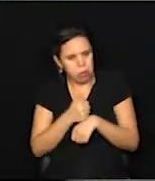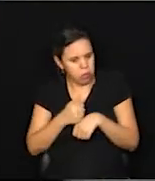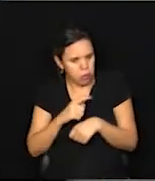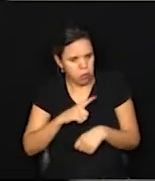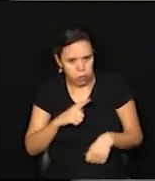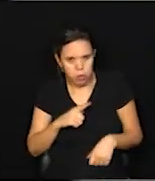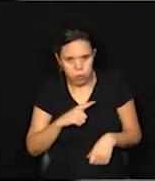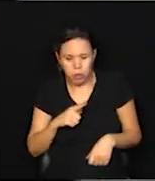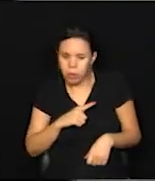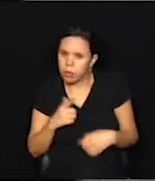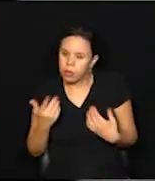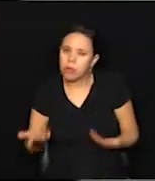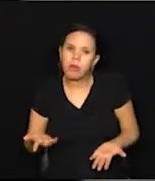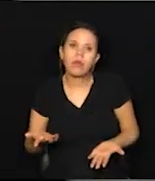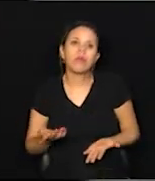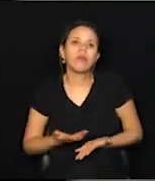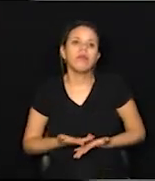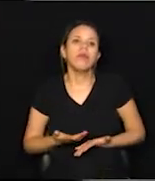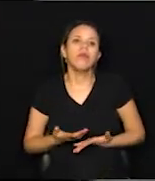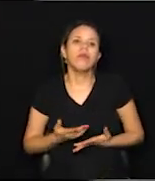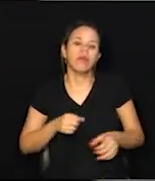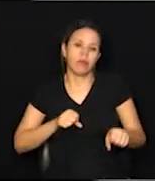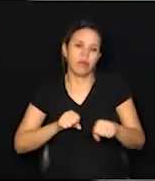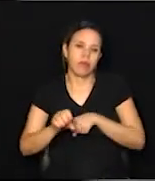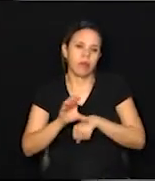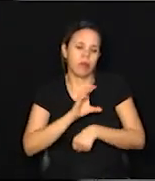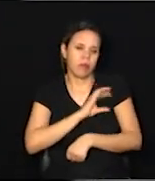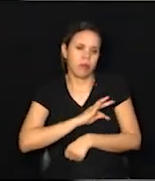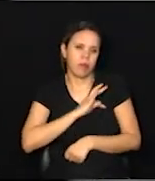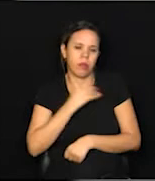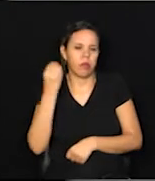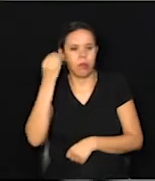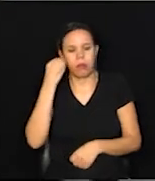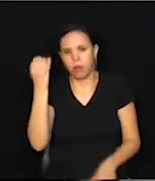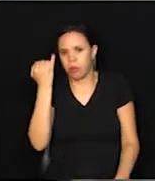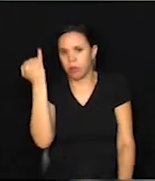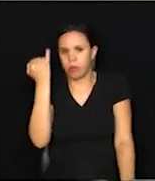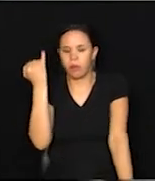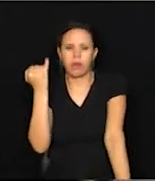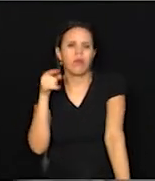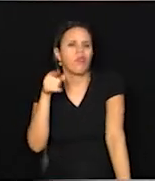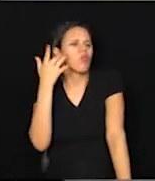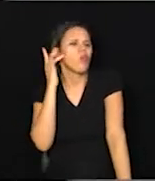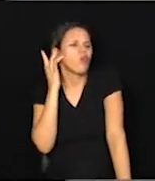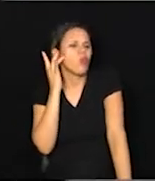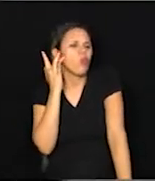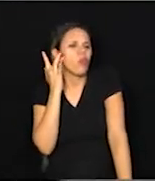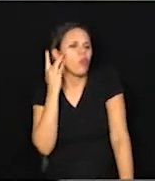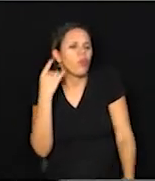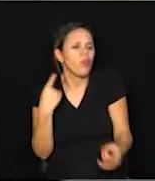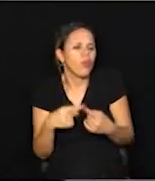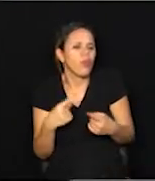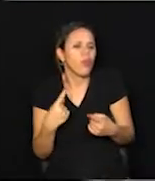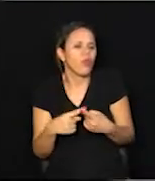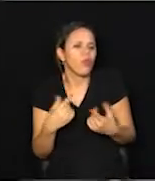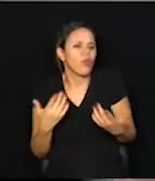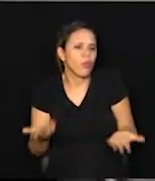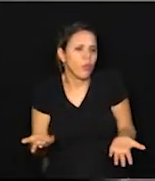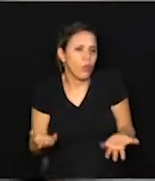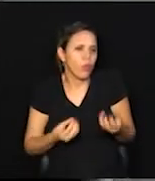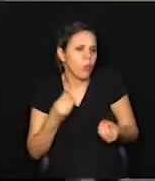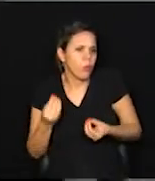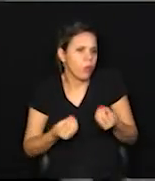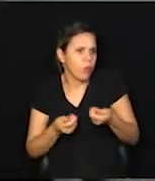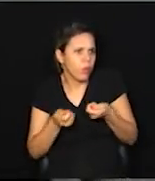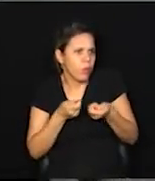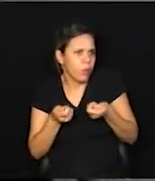aí uma qualificação técnica super importante. Então, assim, tecnicamente, o que justifica, quer dizer, e como